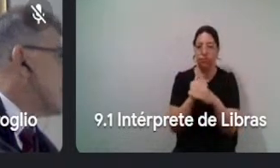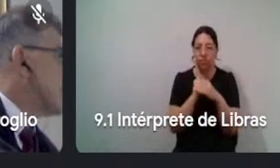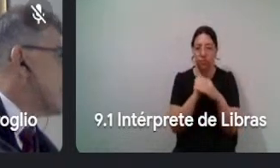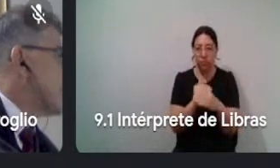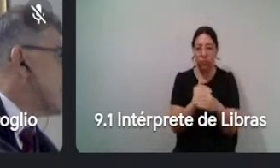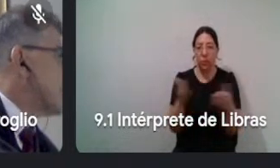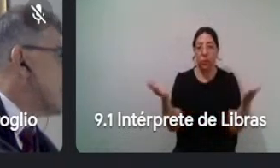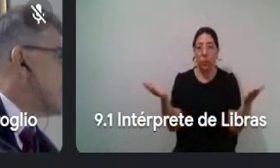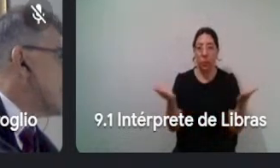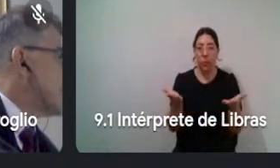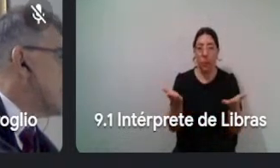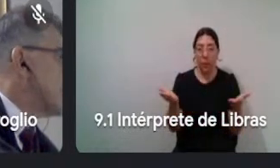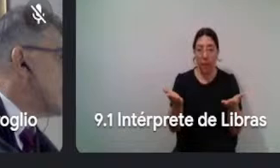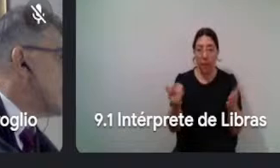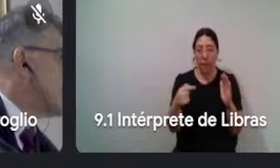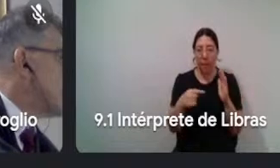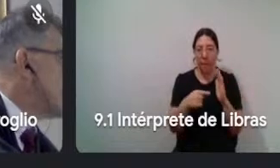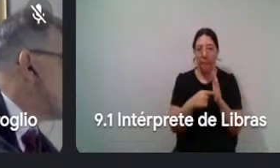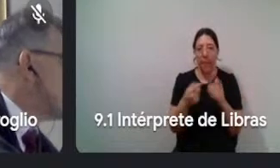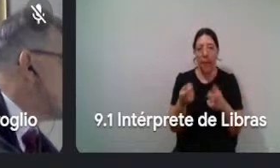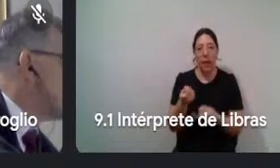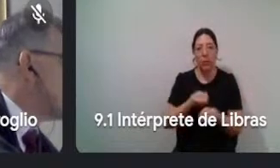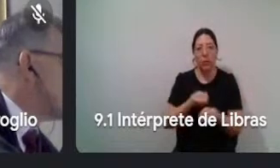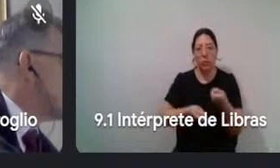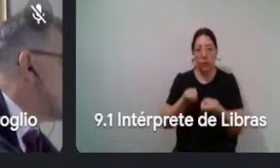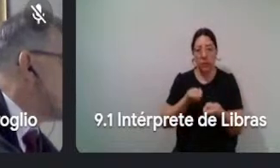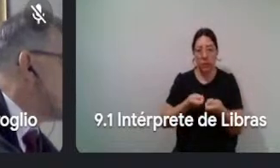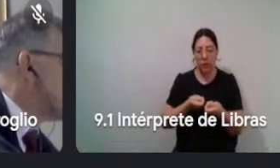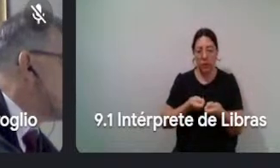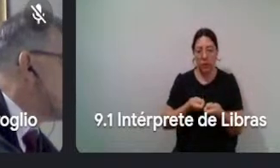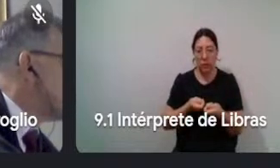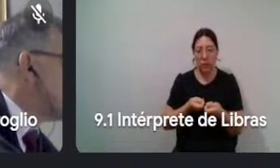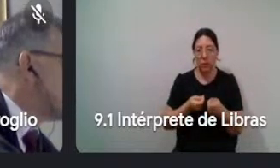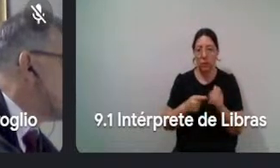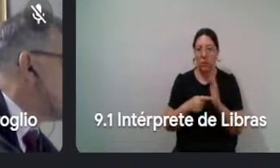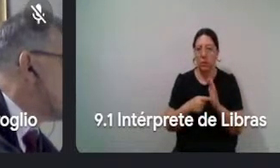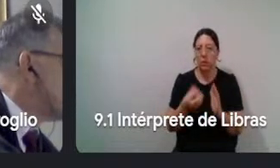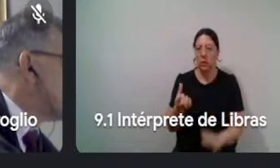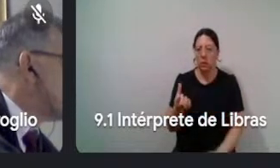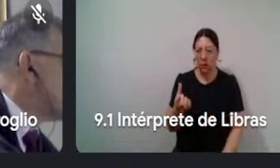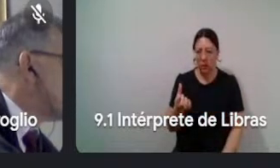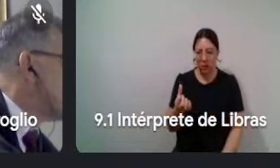Agora passemos à pauta administrativa. O item 6